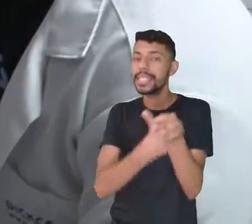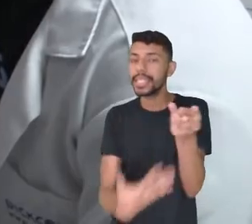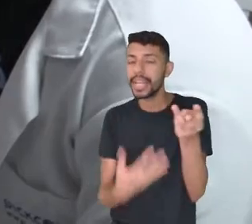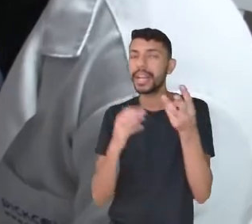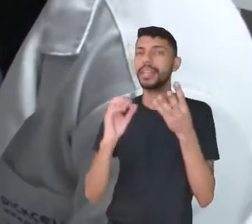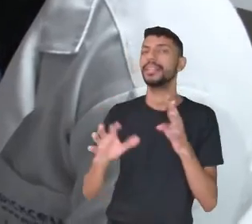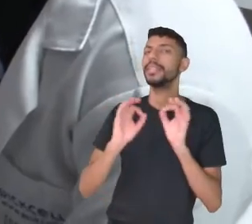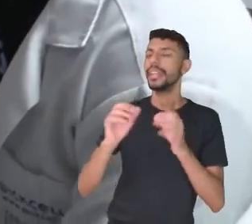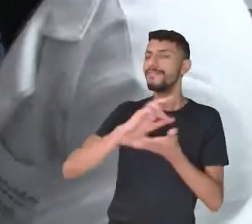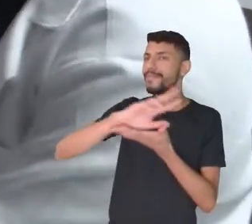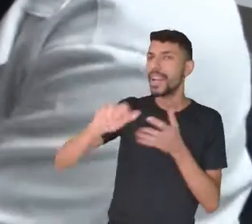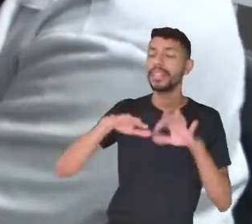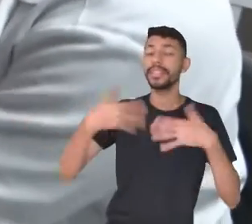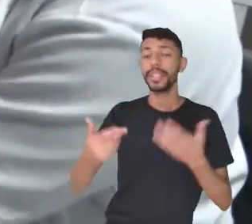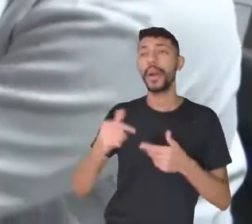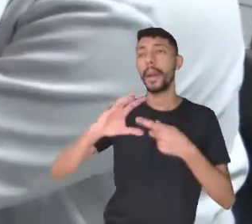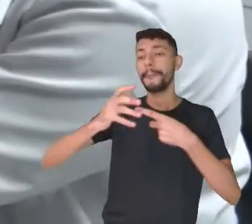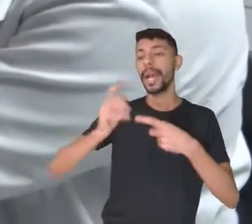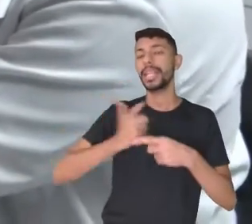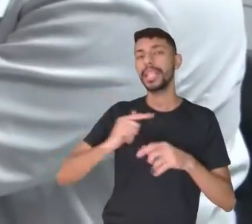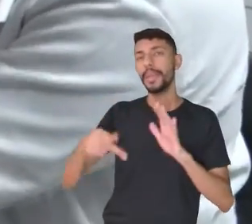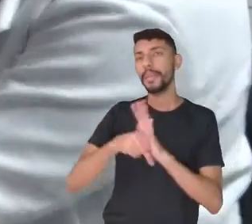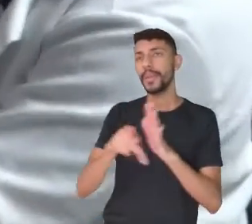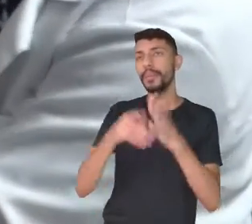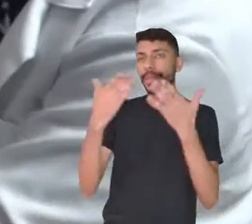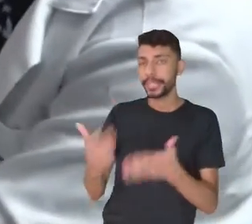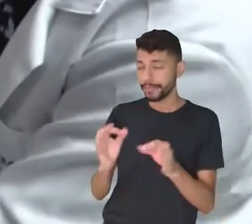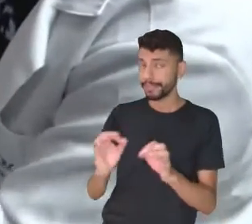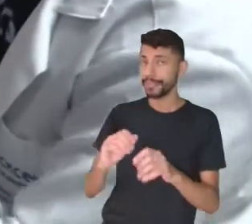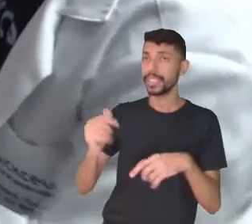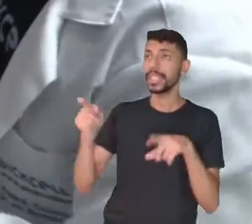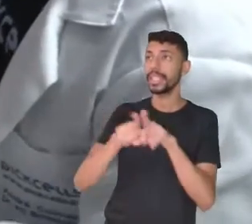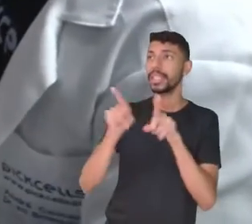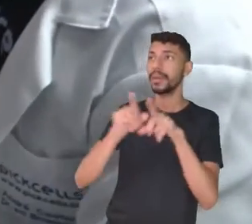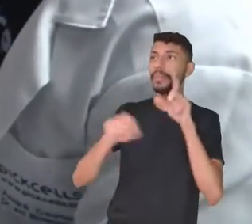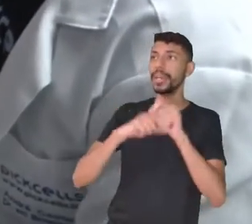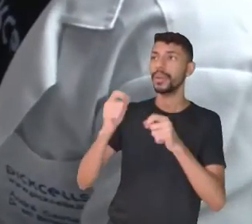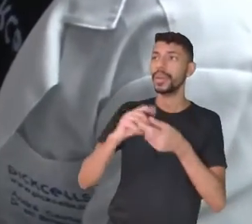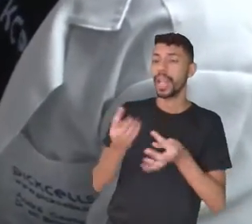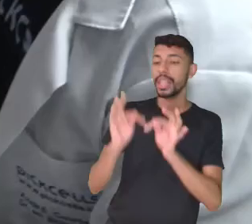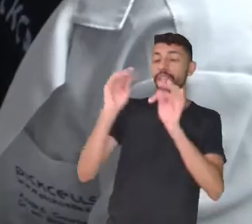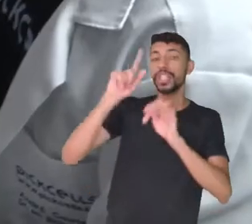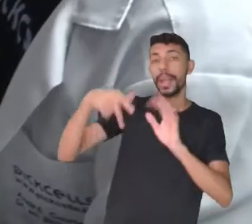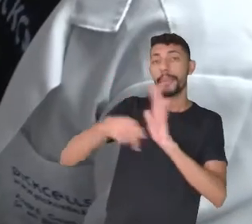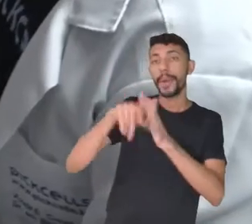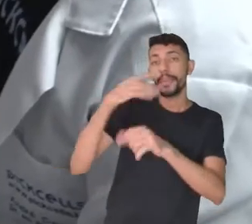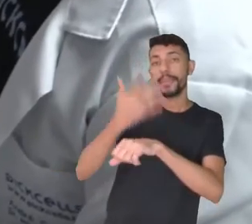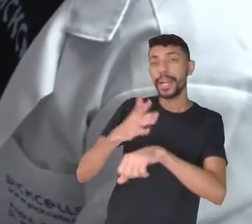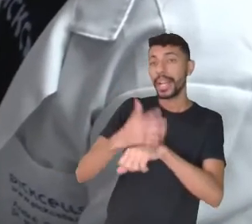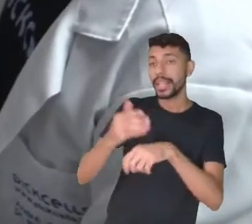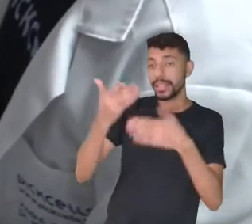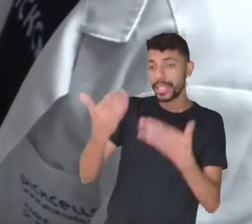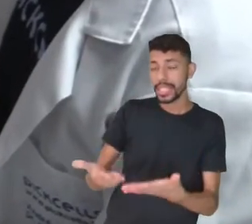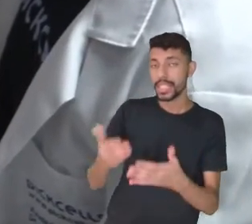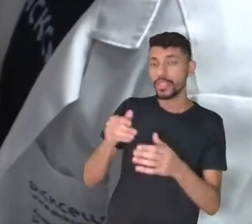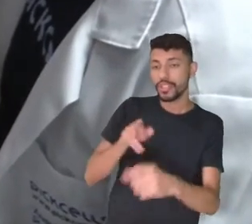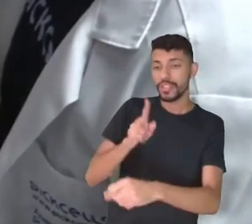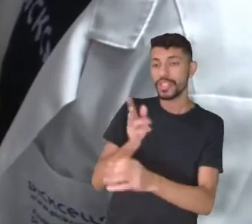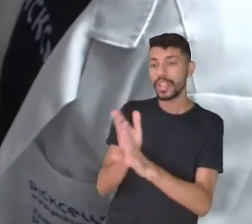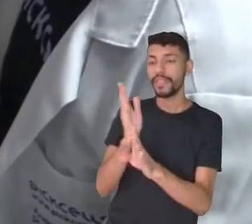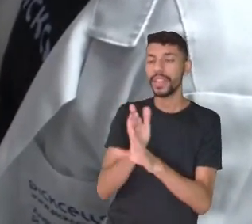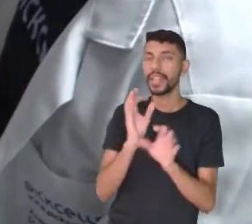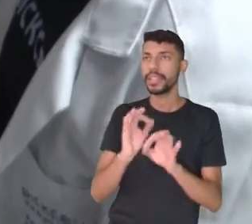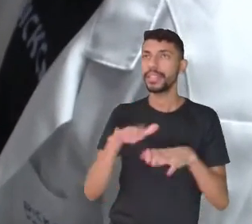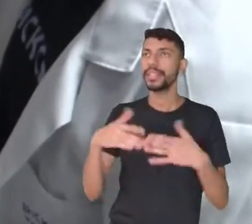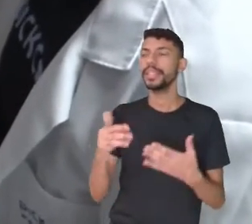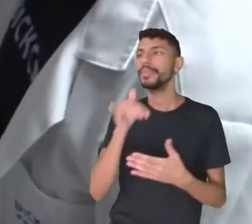esses materiais e a inteligência artificial ela vai ser treinada para detectar aquilo que foi programado. Então no caso do exame